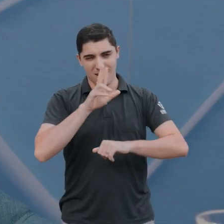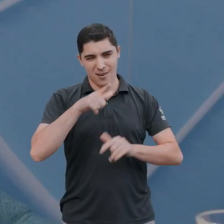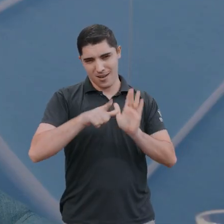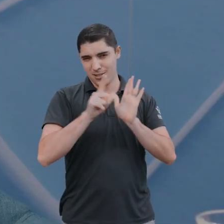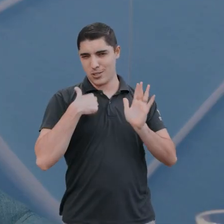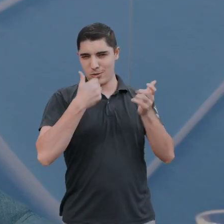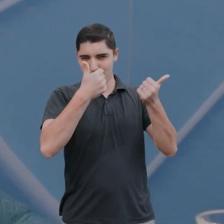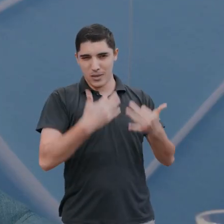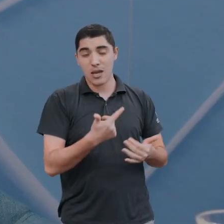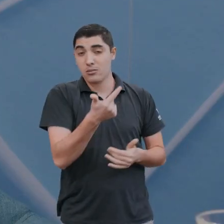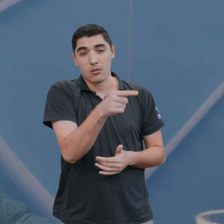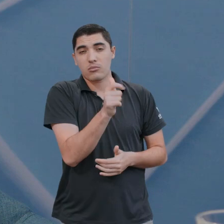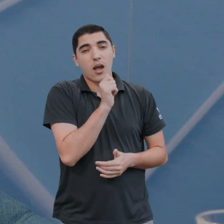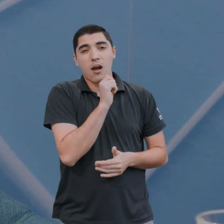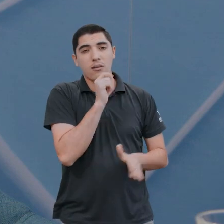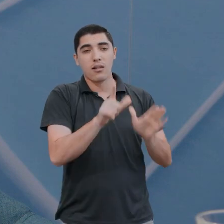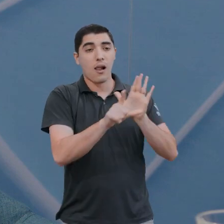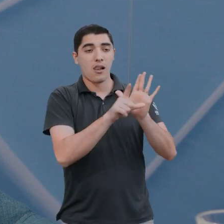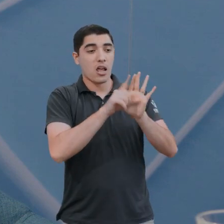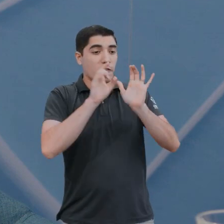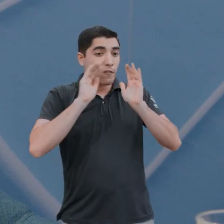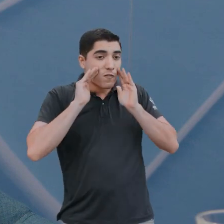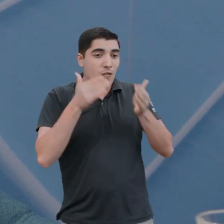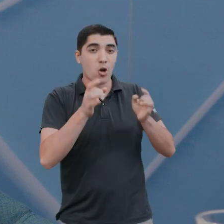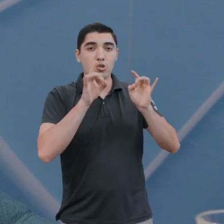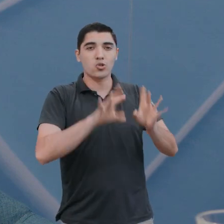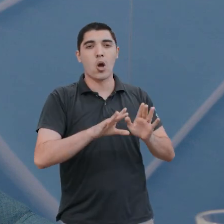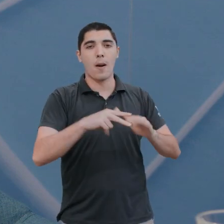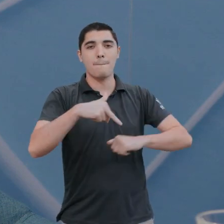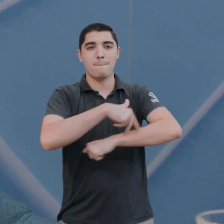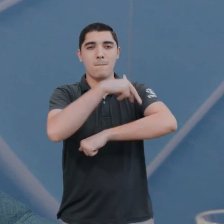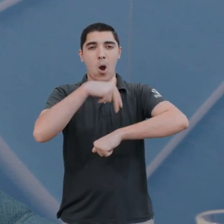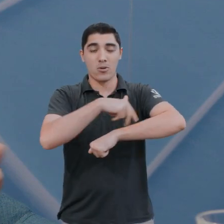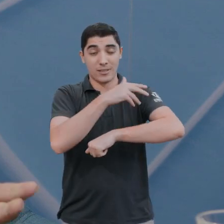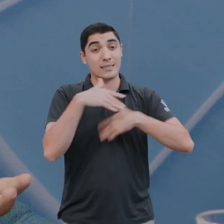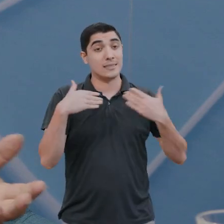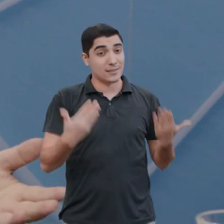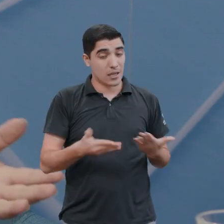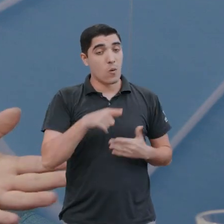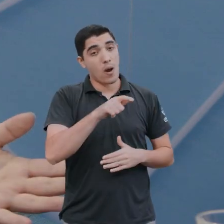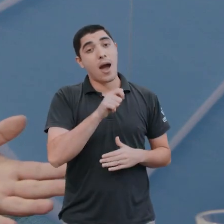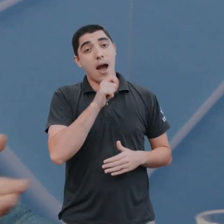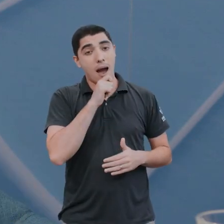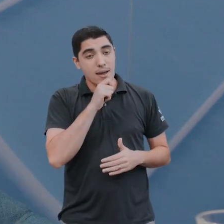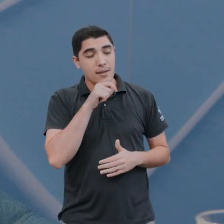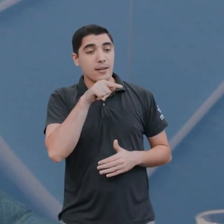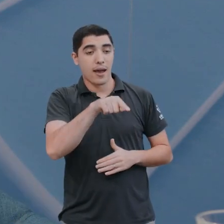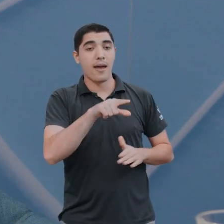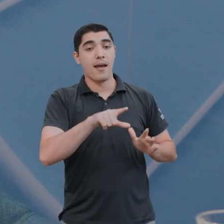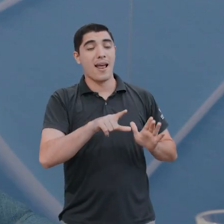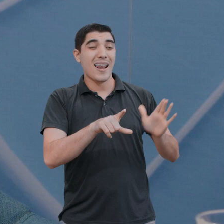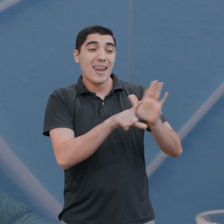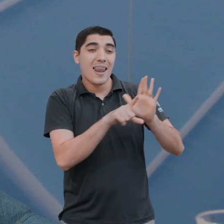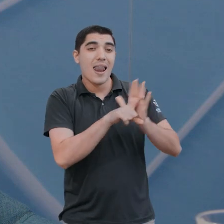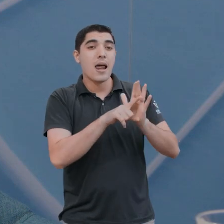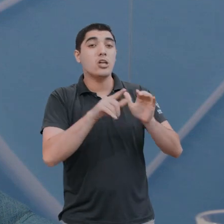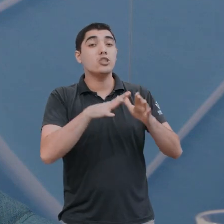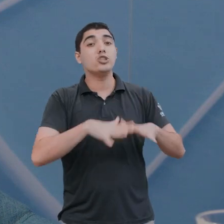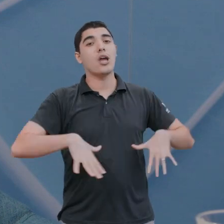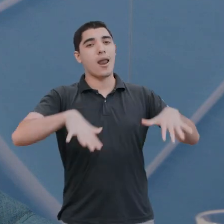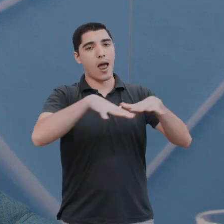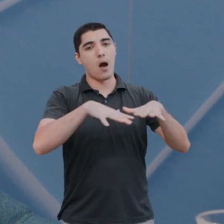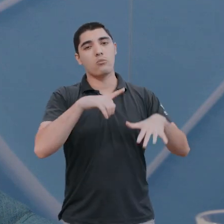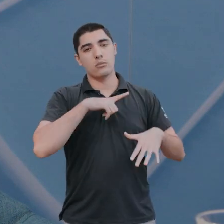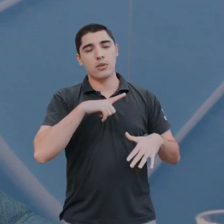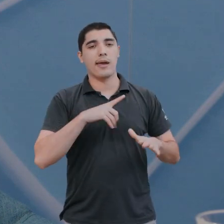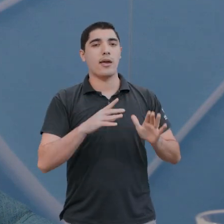uma legislação pautada apenas na moda. Então, é uma área jurídica que é interdisciplinar. Então, a gente tem ali o Código